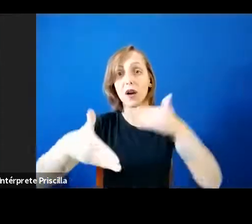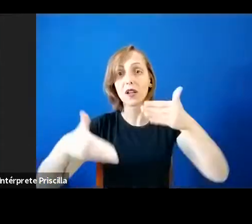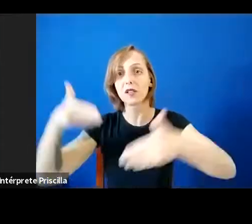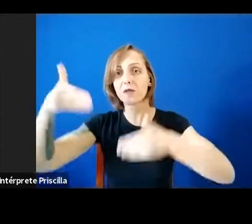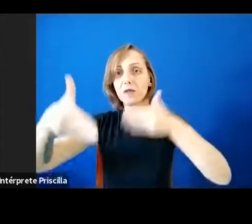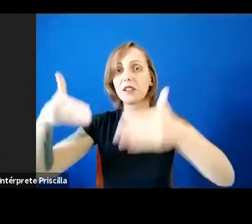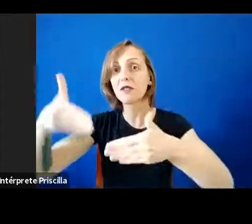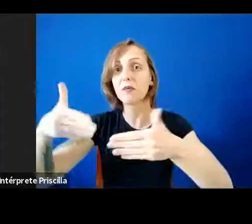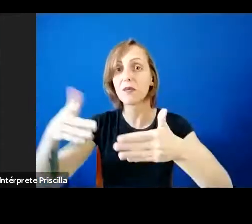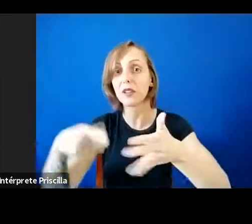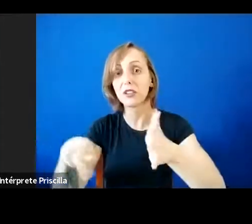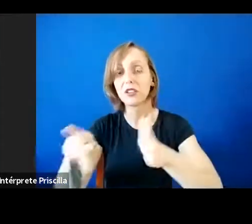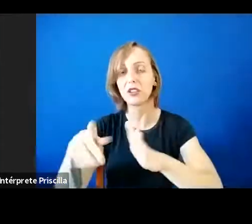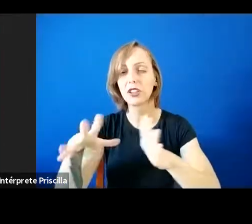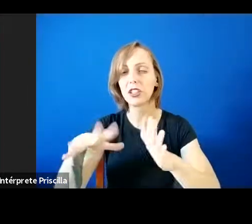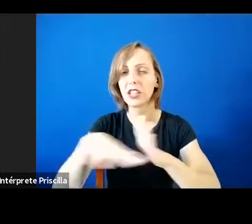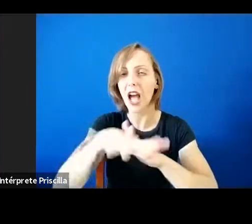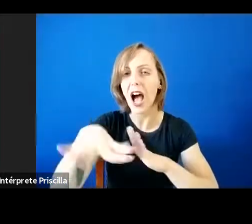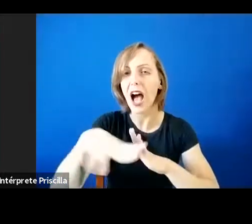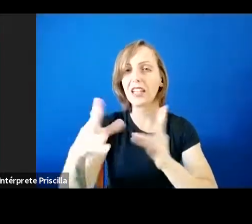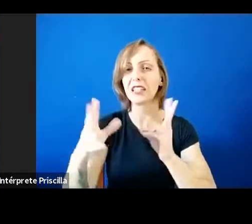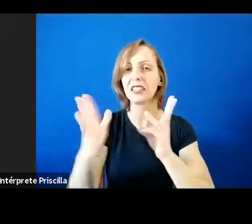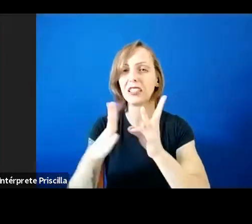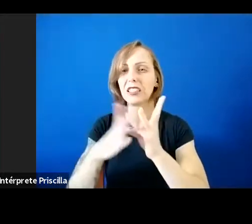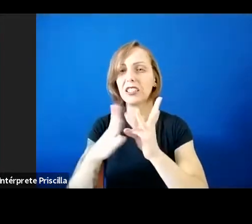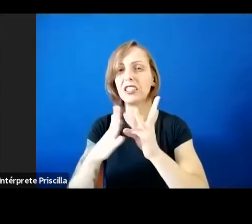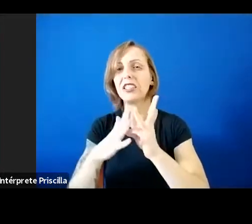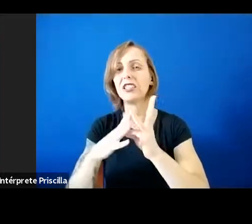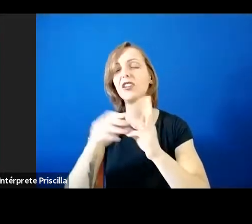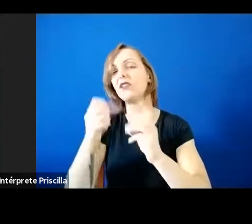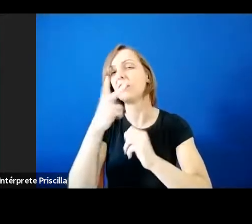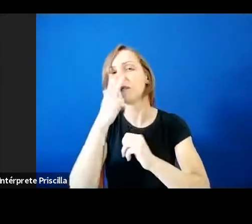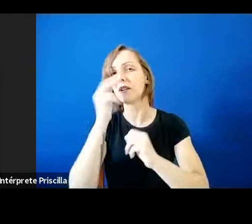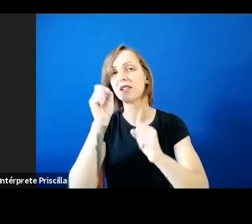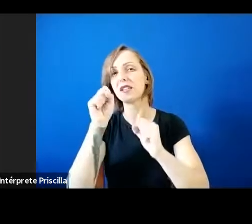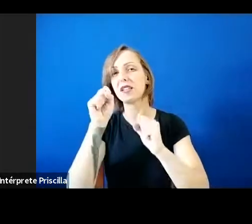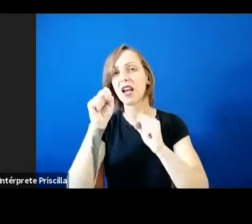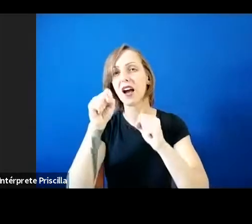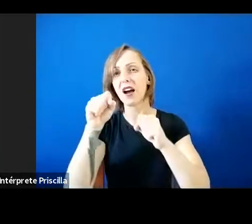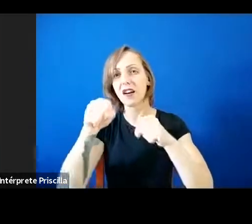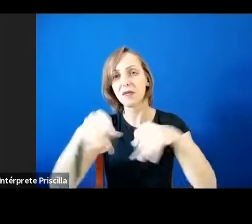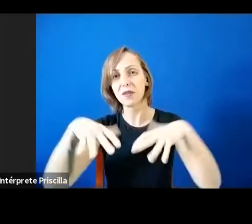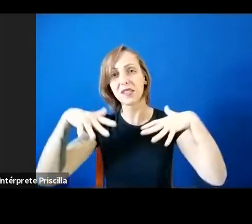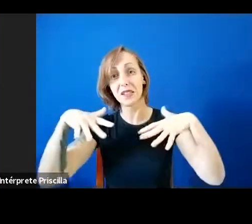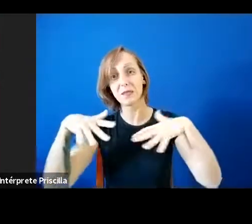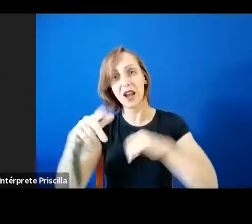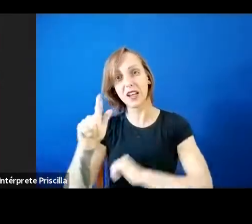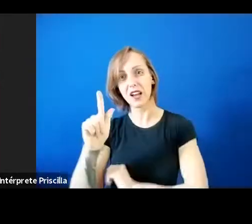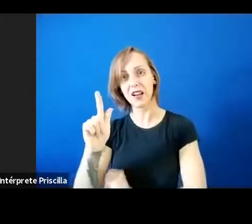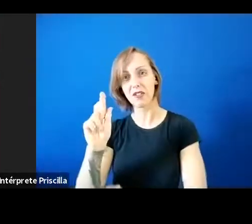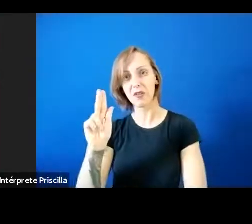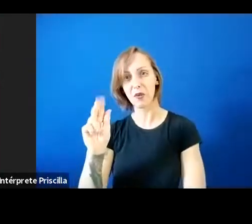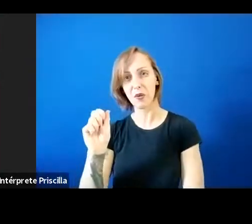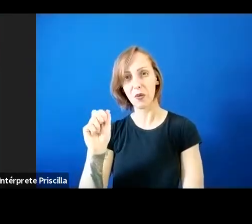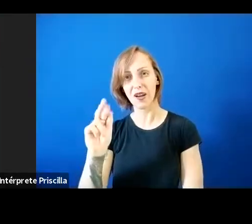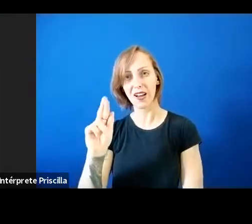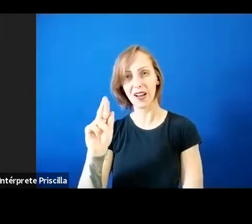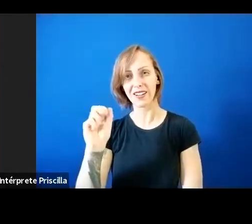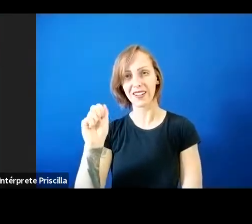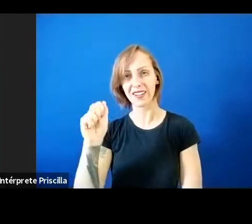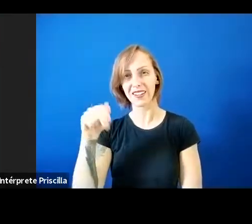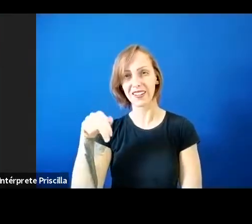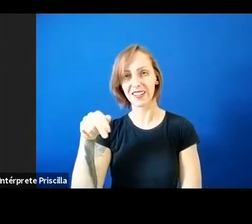indígenas do país, era uma assembleia indígena, Assembleia Guarani. Eu fui trabalhar